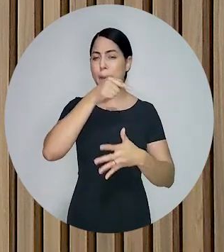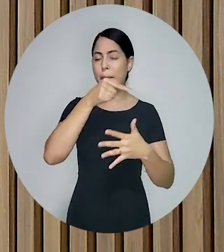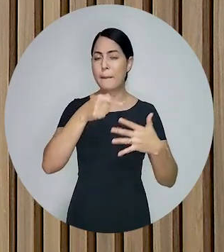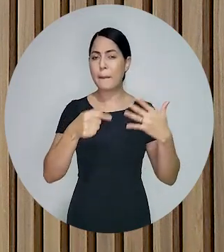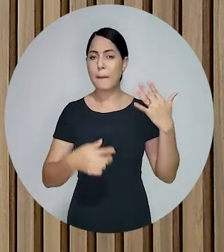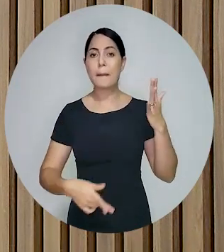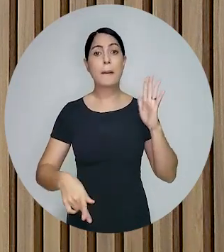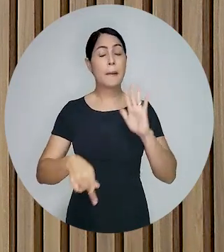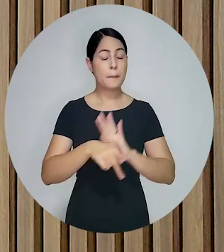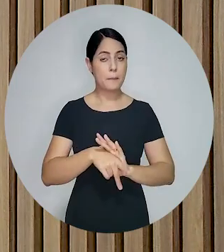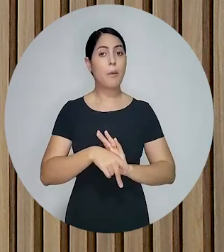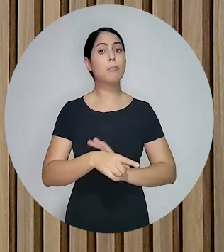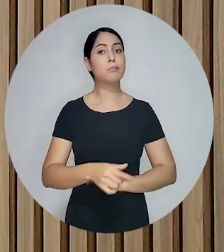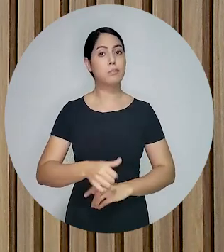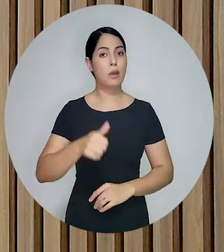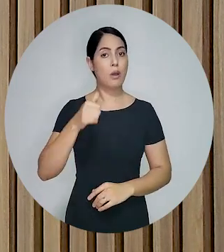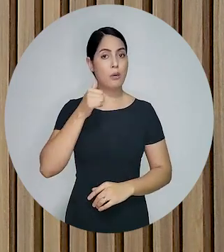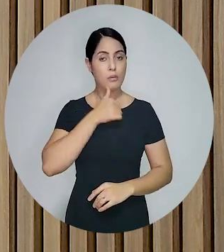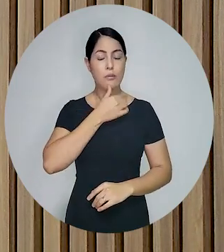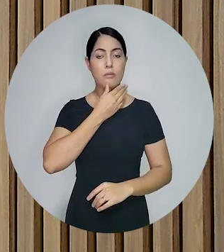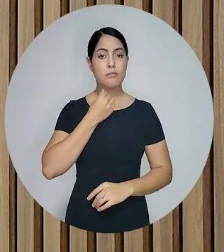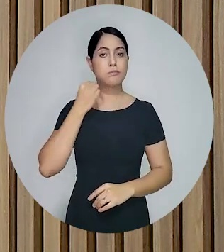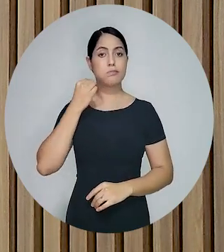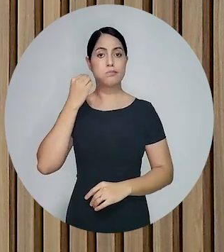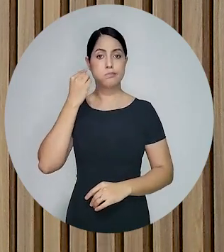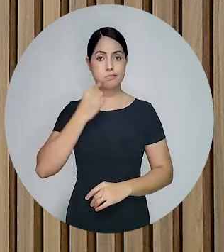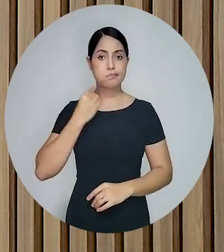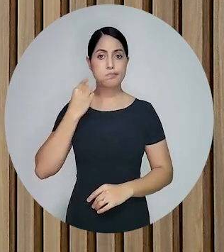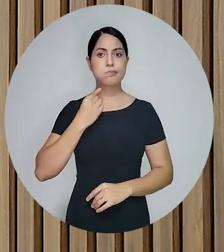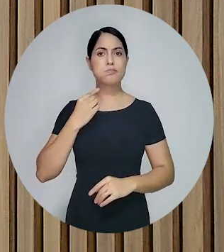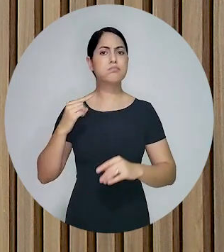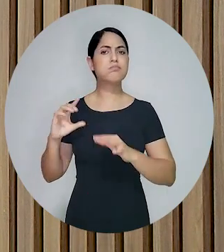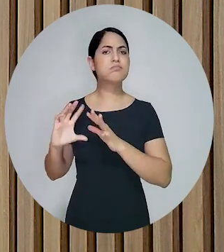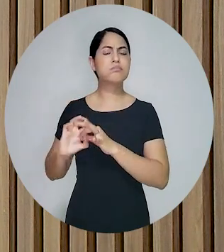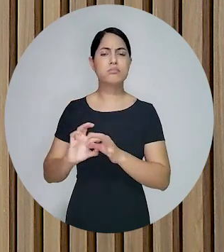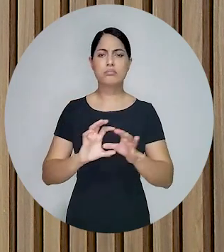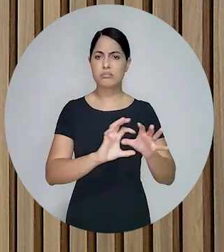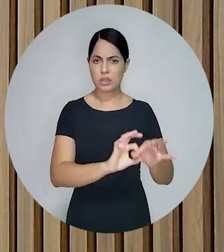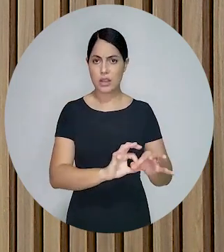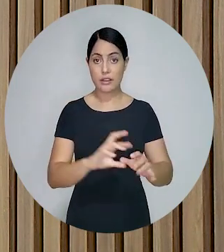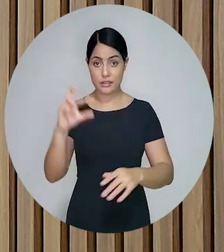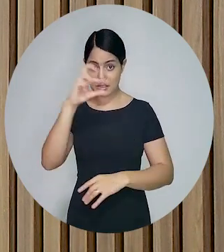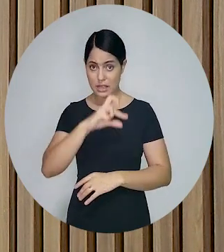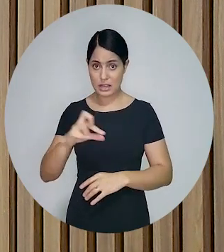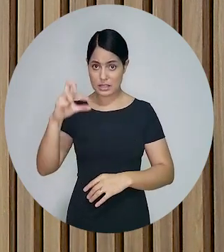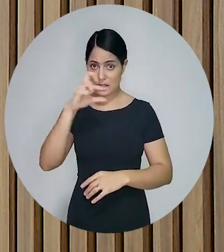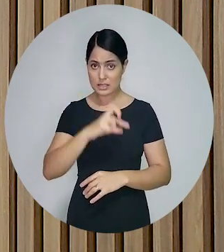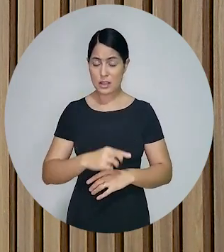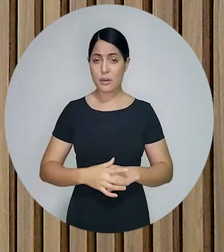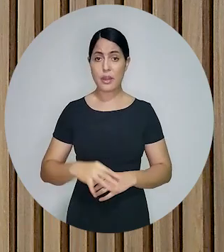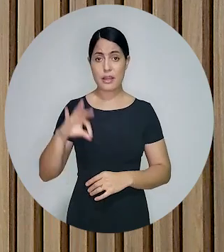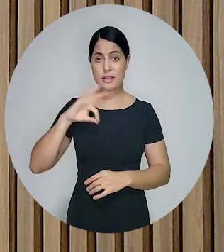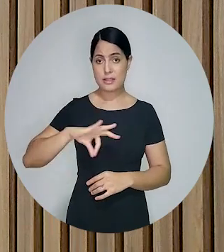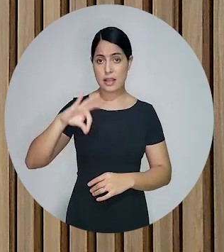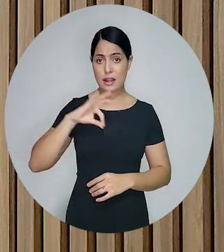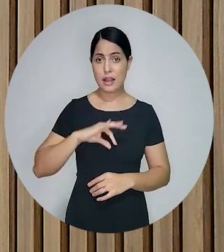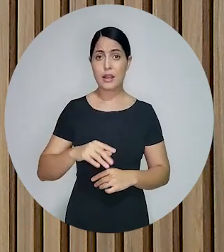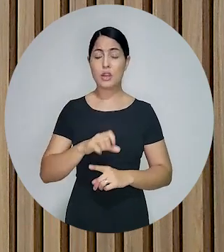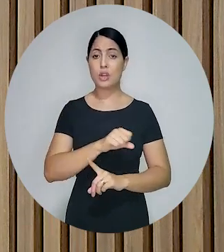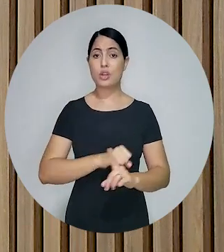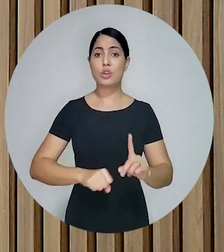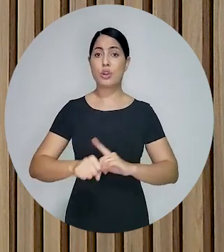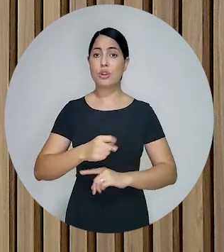atividade privativa de advogados e advogadas. Trata da fiscalização, competência, honorários,